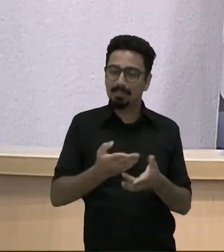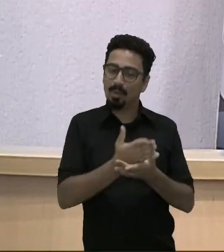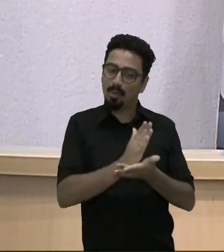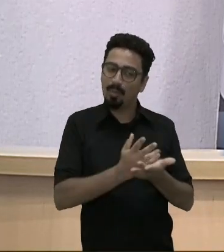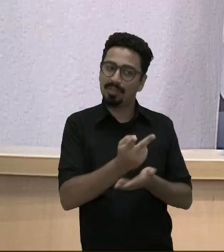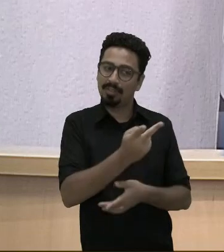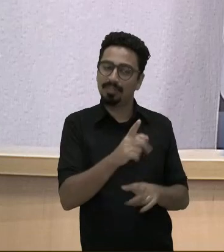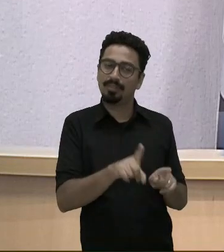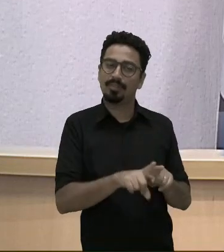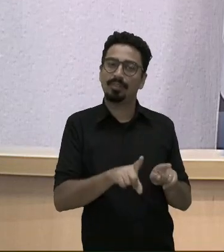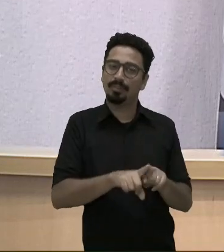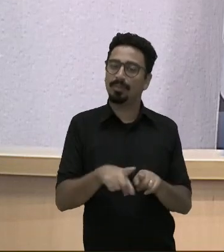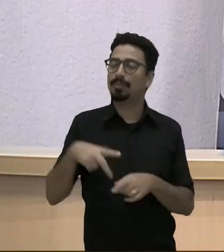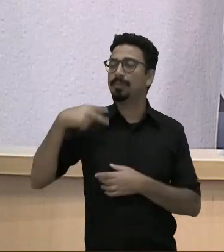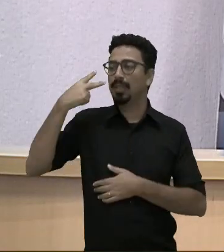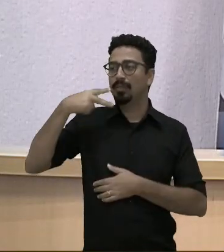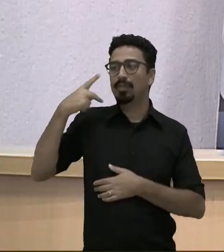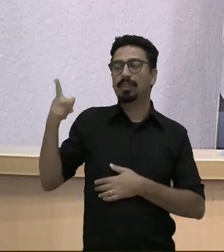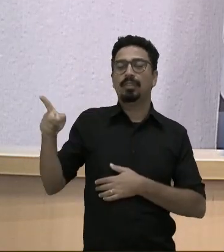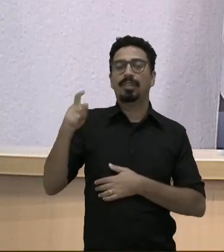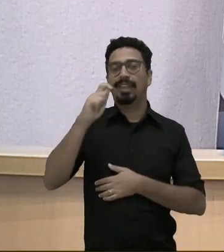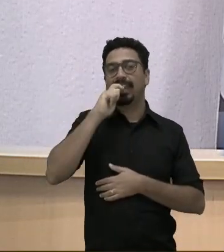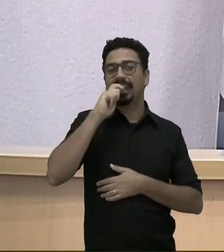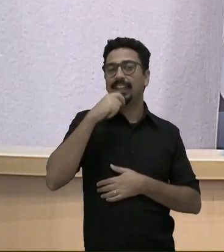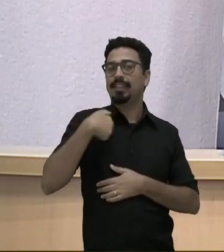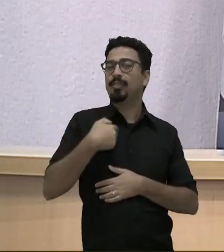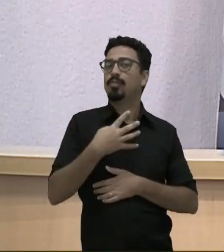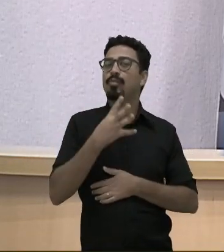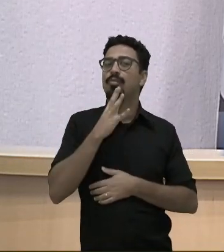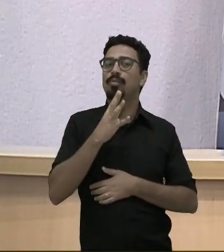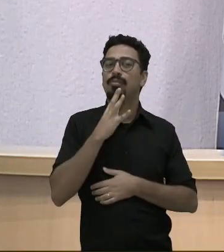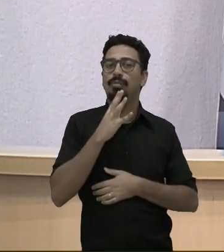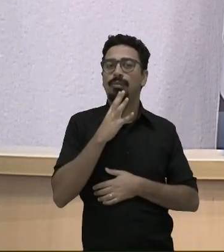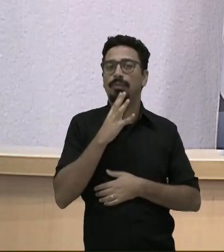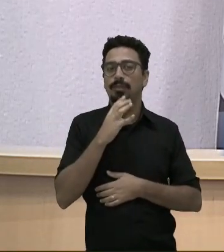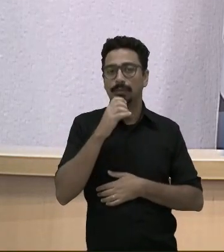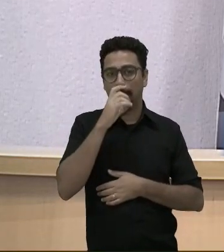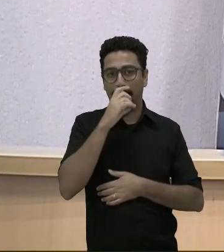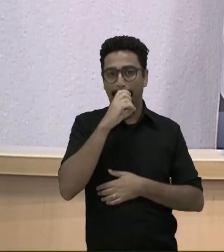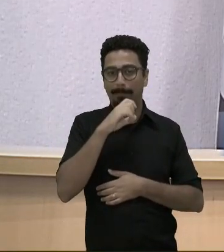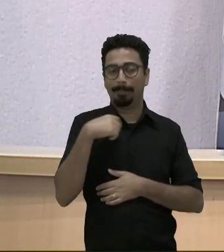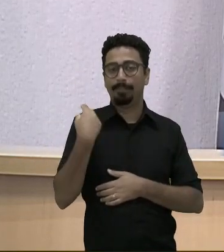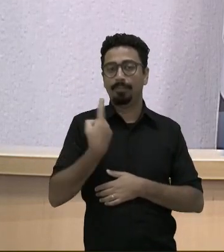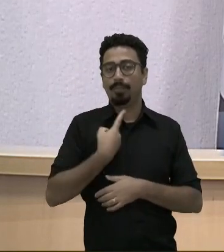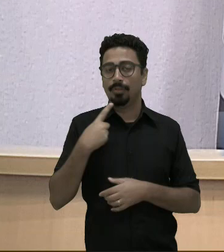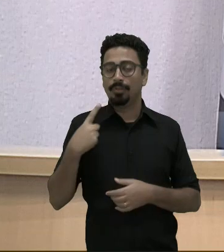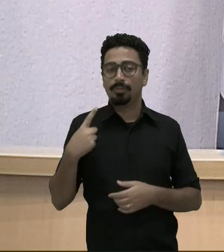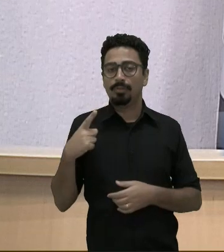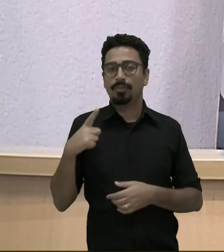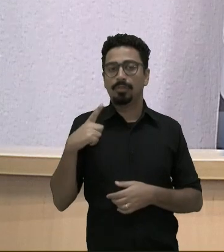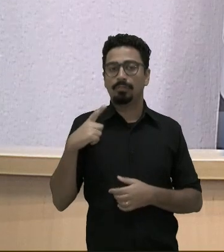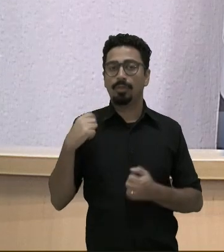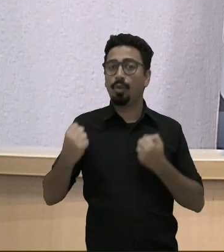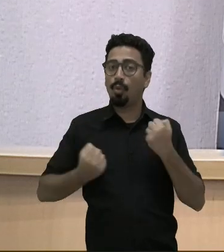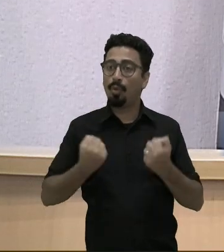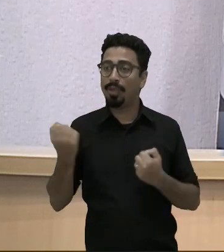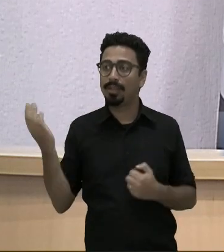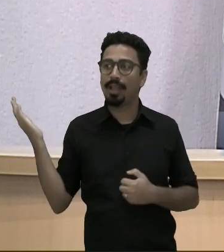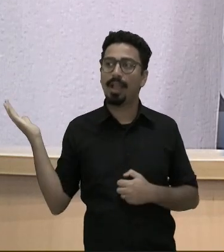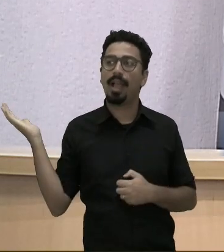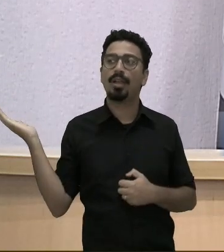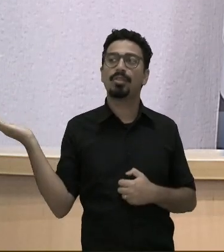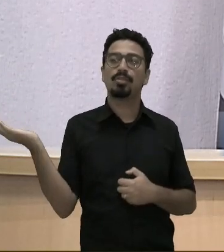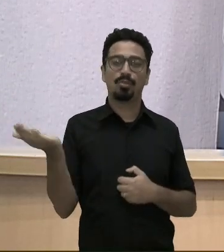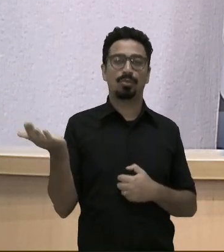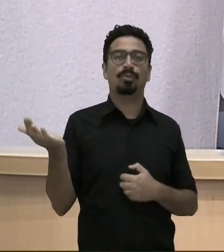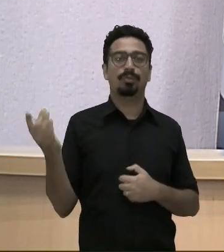O vereador Dentinho, eu conheci ele quando foi, nós tivemos aqui a primeira corrida de garçom. Queria que